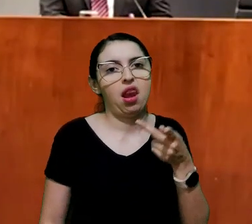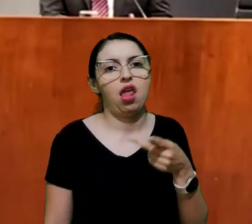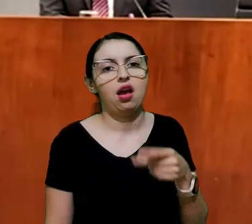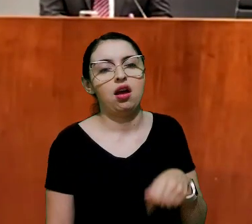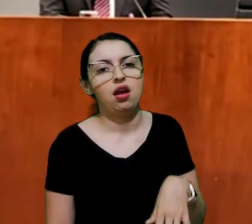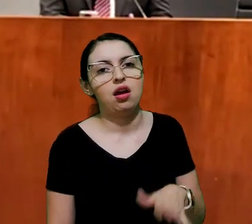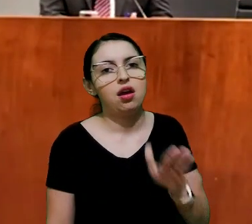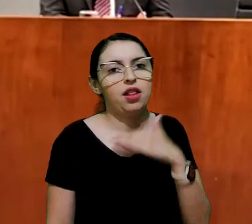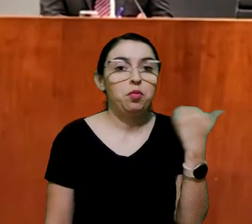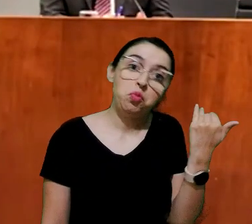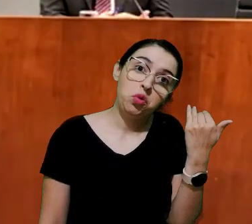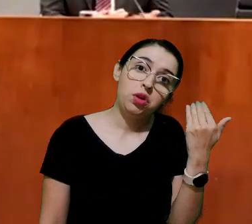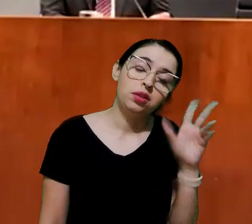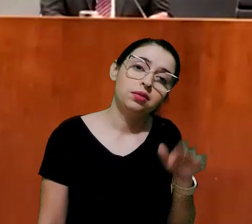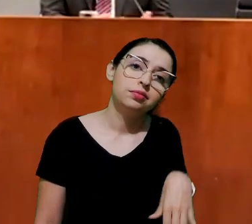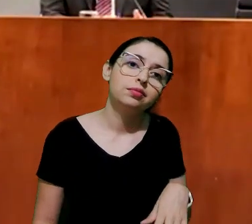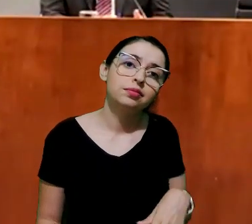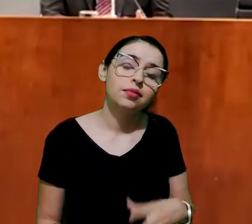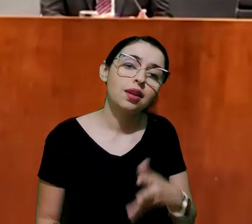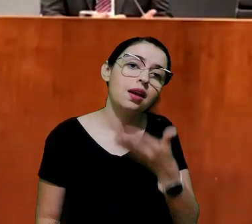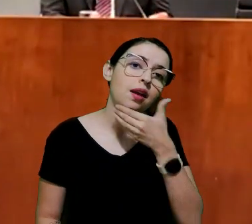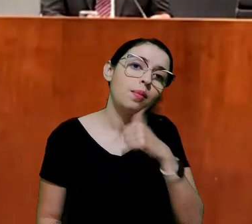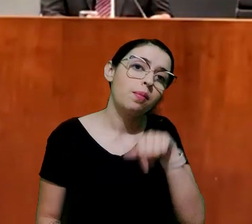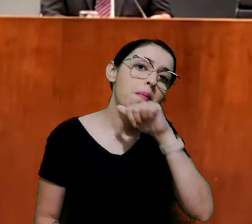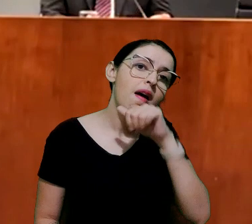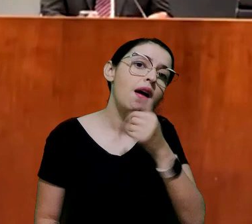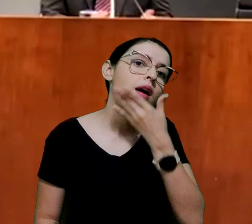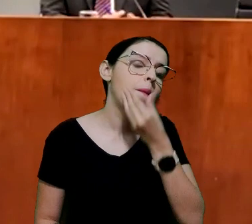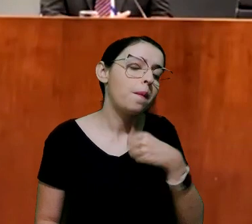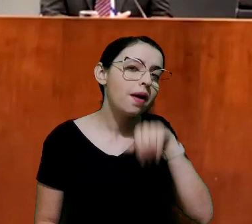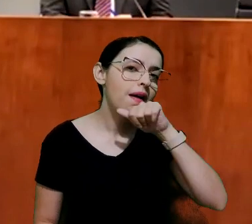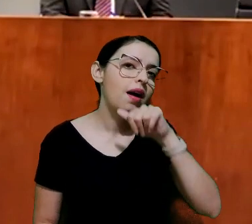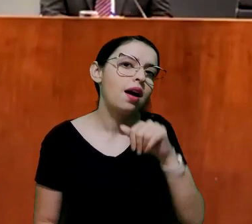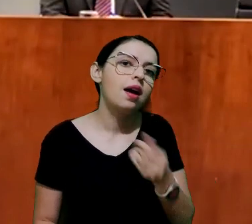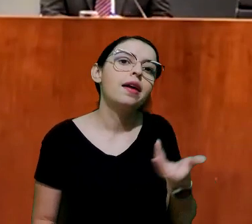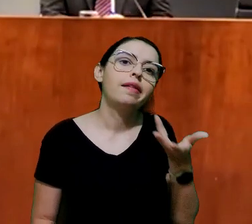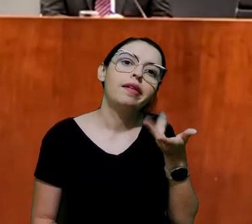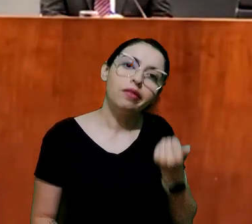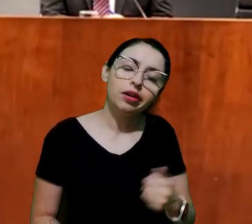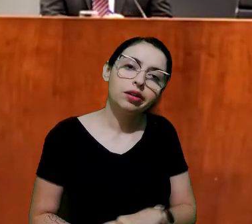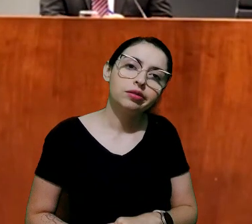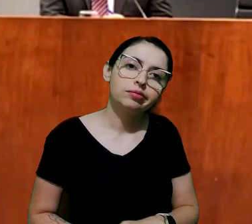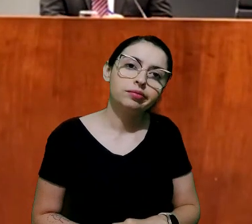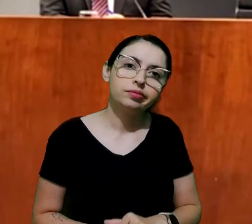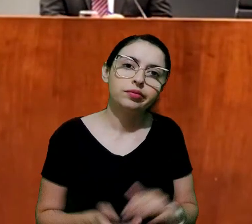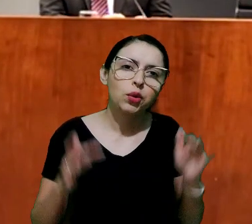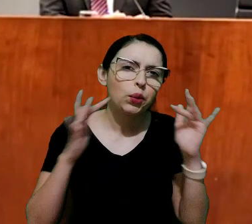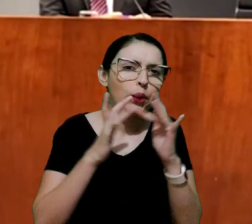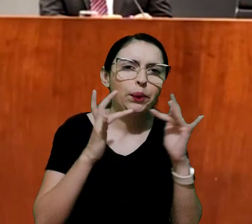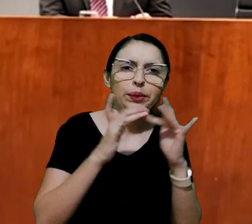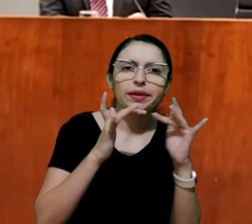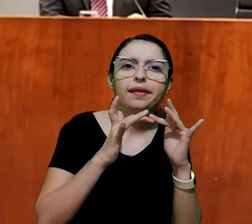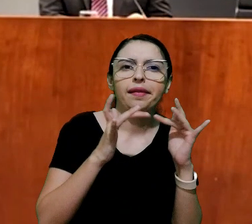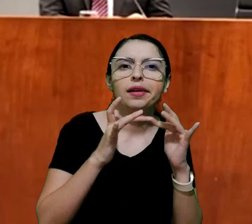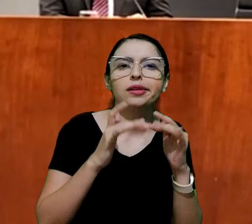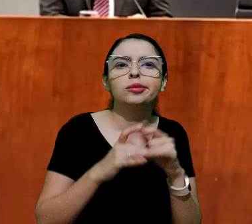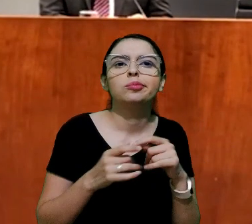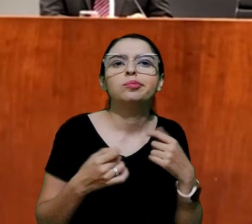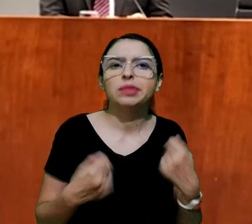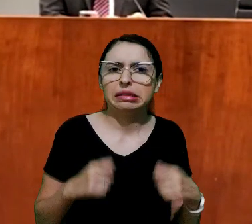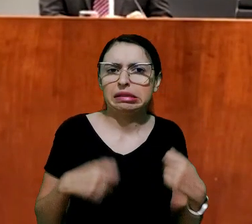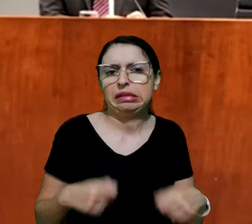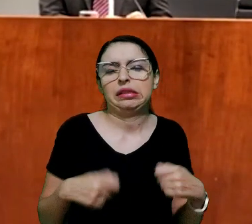ou mãe, e aquele que nunca quis reconhecer uma sociedade de fato, agora é obrigado